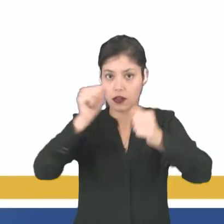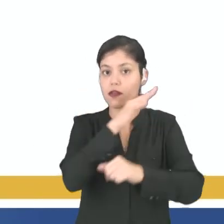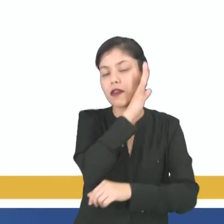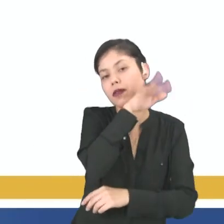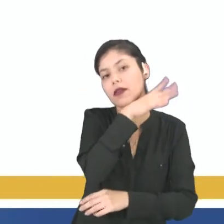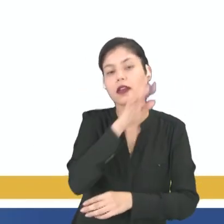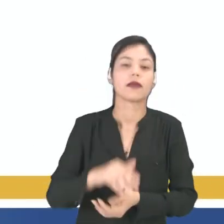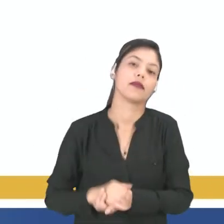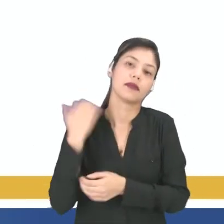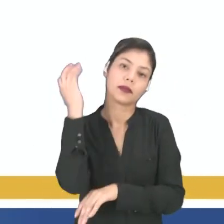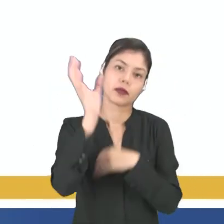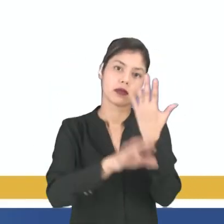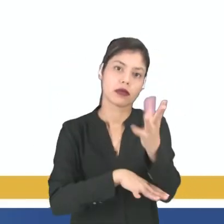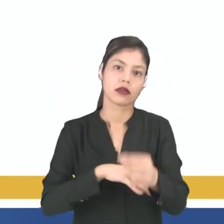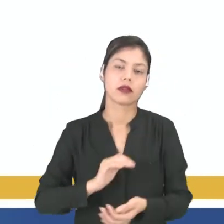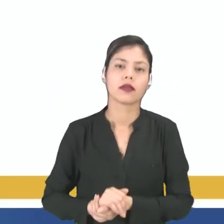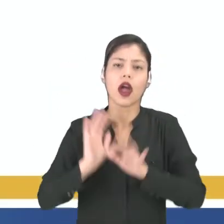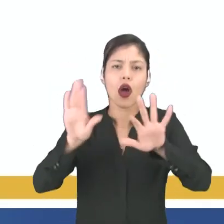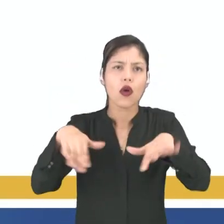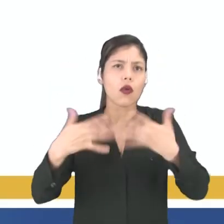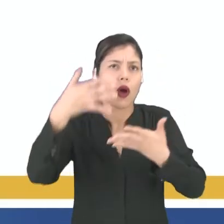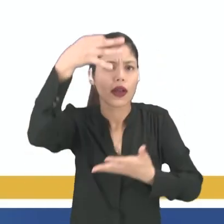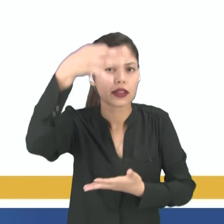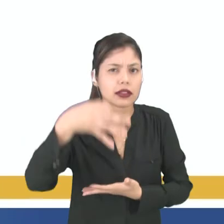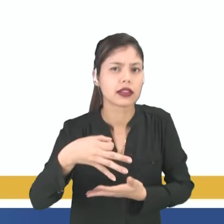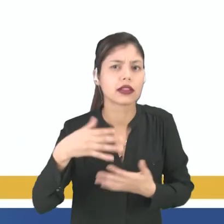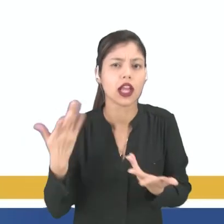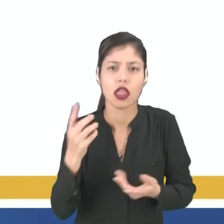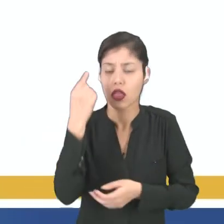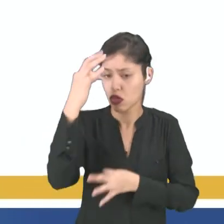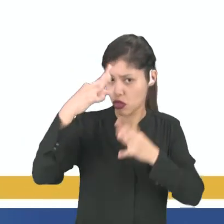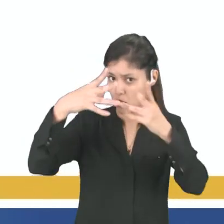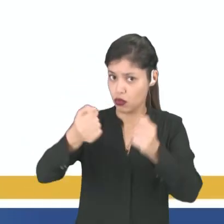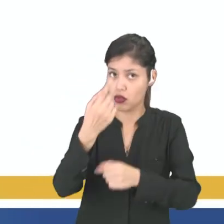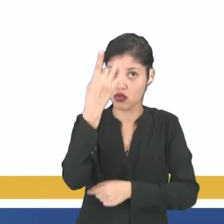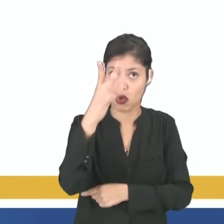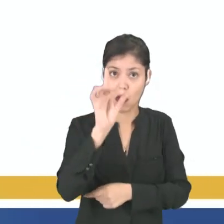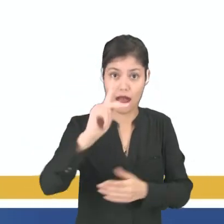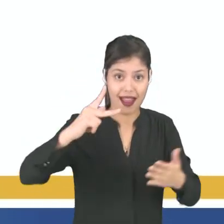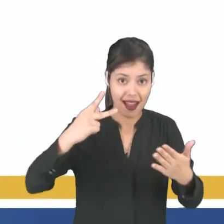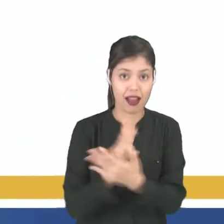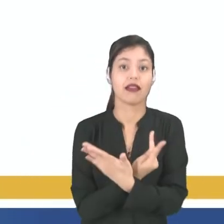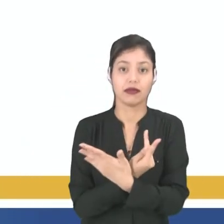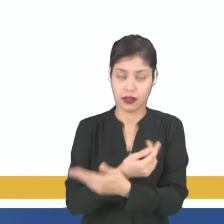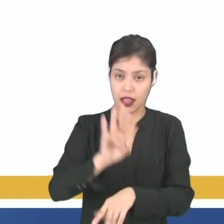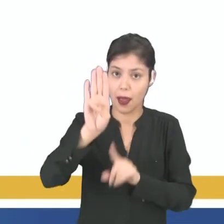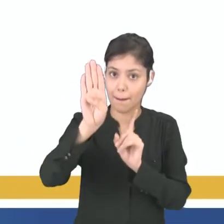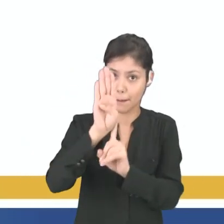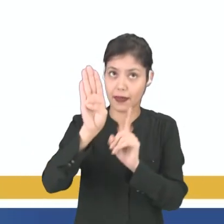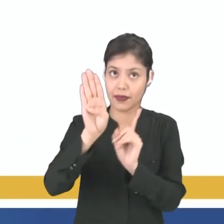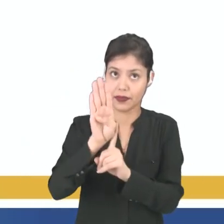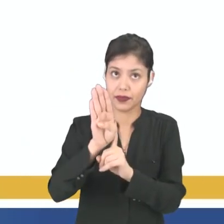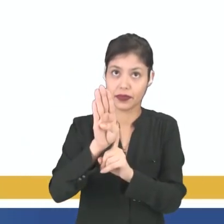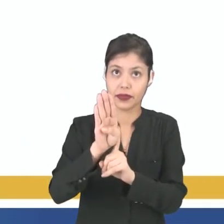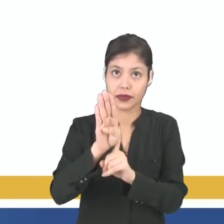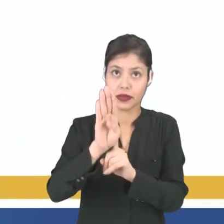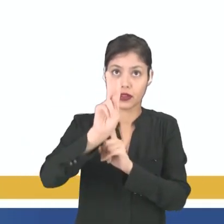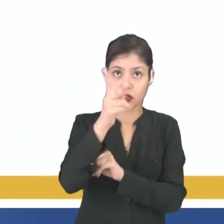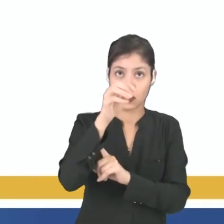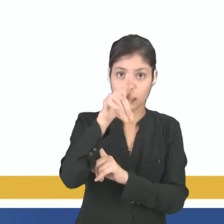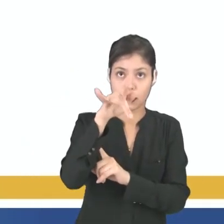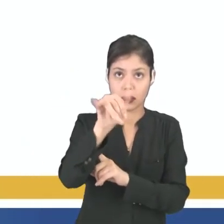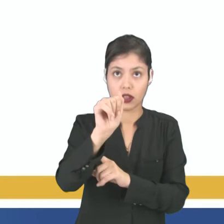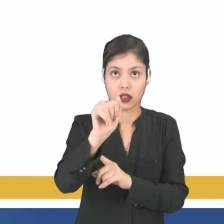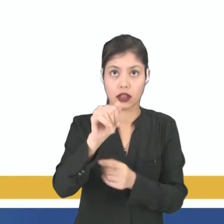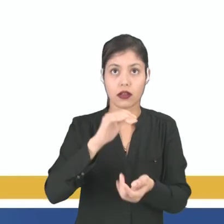alternativas estão corretas, a única incorreta é a nossa alternativa B, tá? É uma floresta predominantemente homogênea,